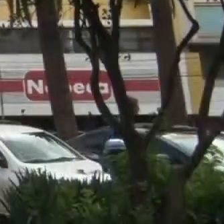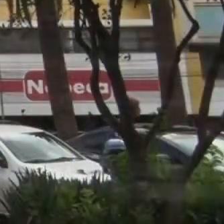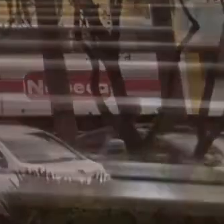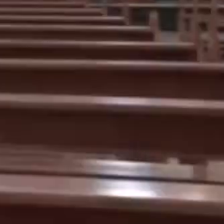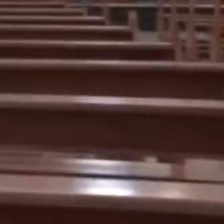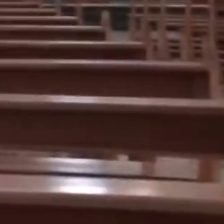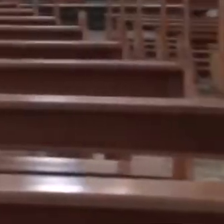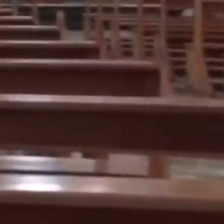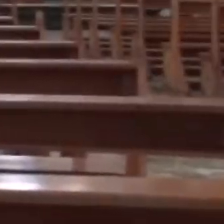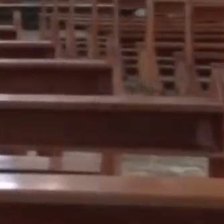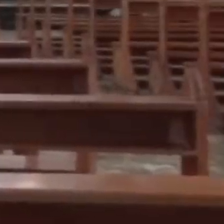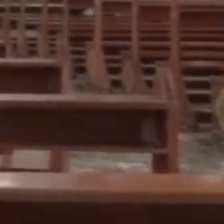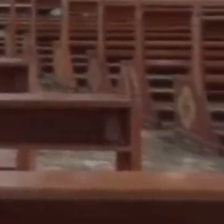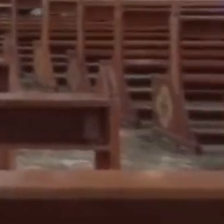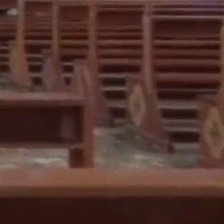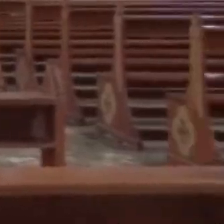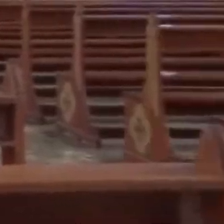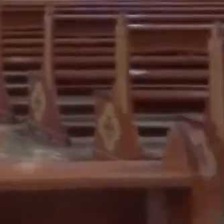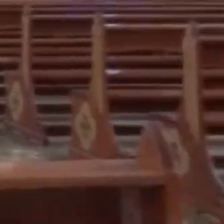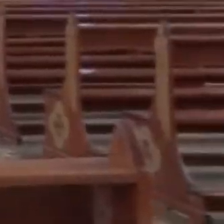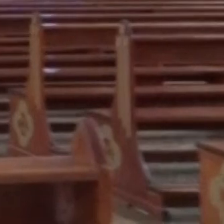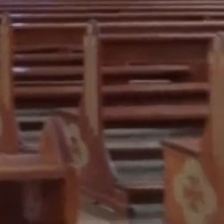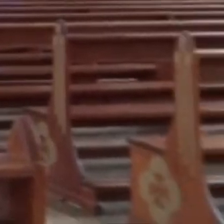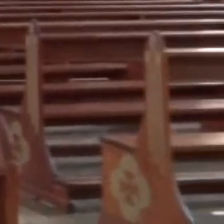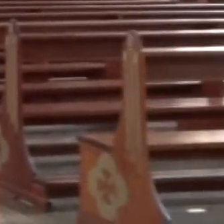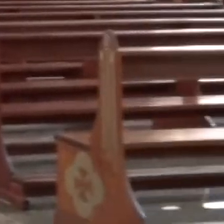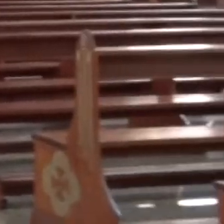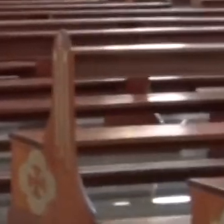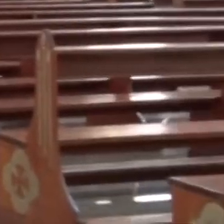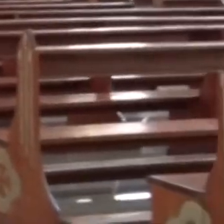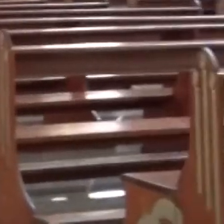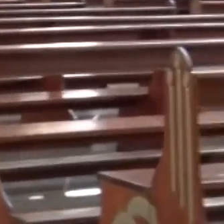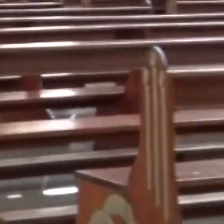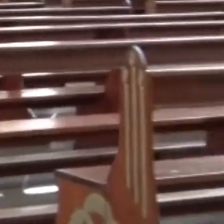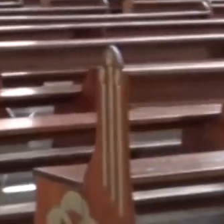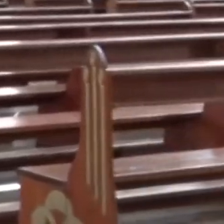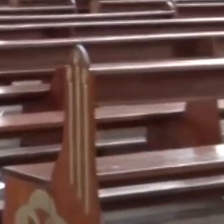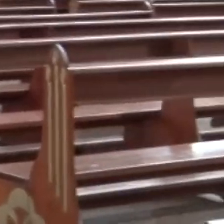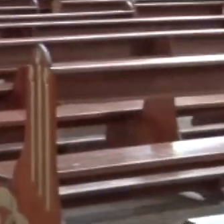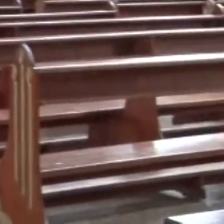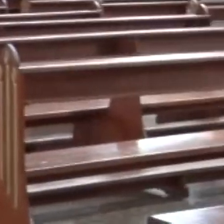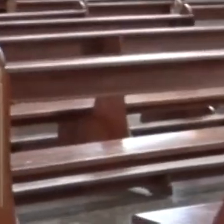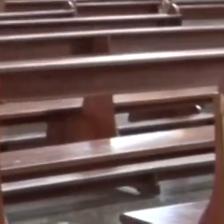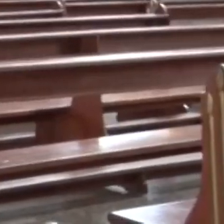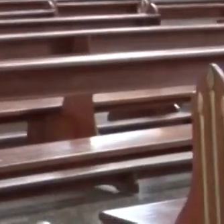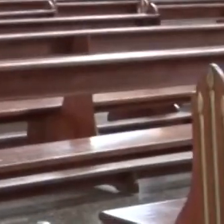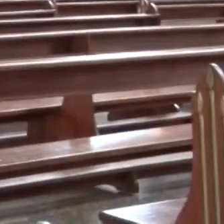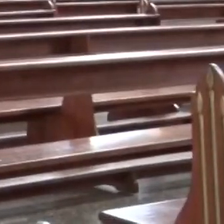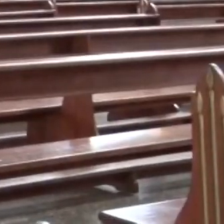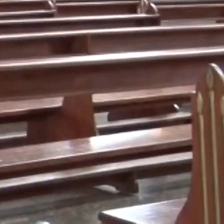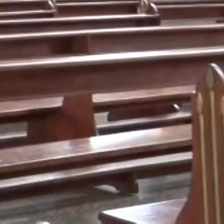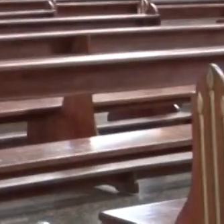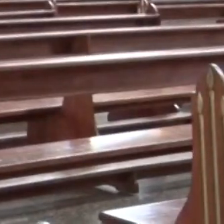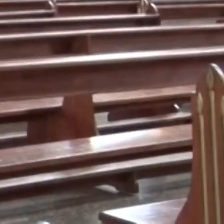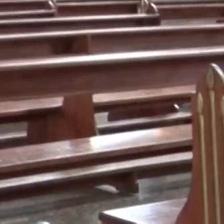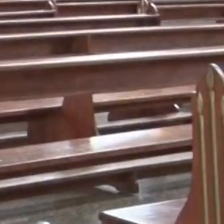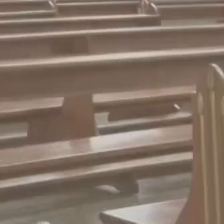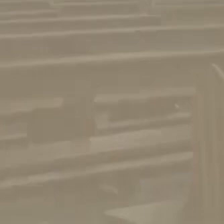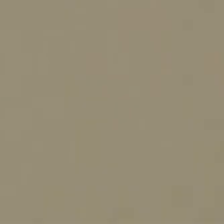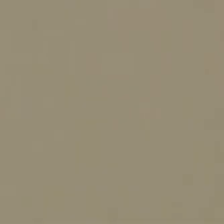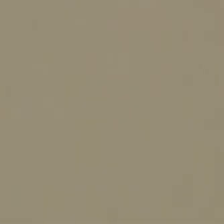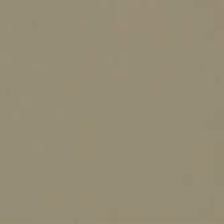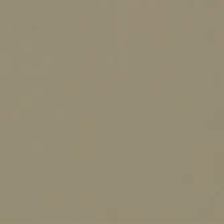cultura. A história deste imponente monumento é cheia de detalhes. No século passado, em